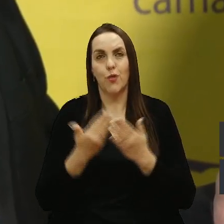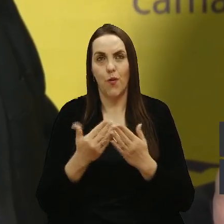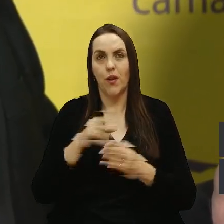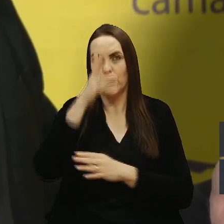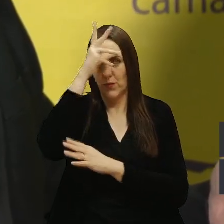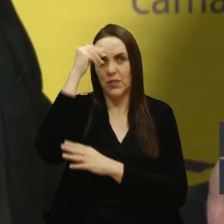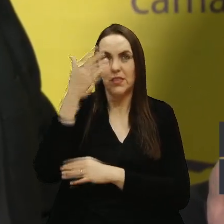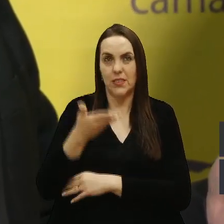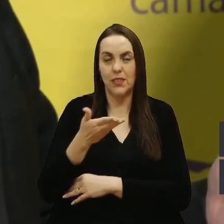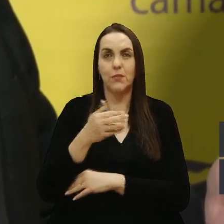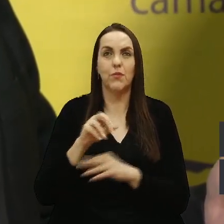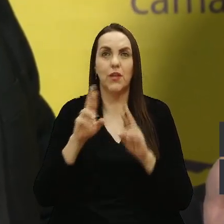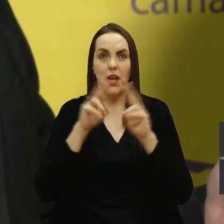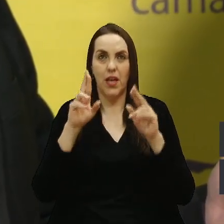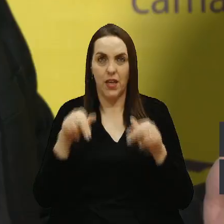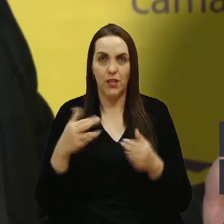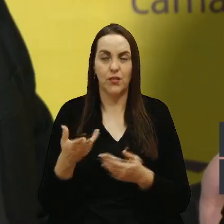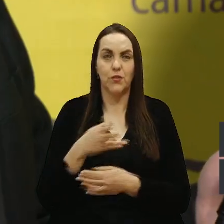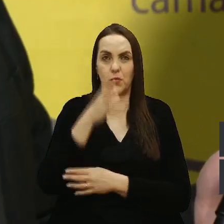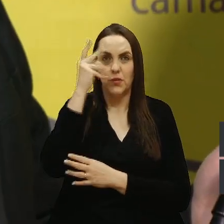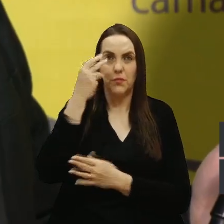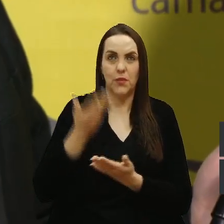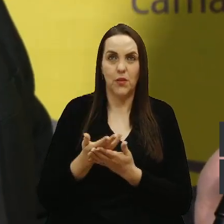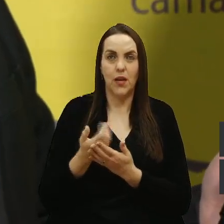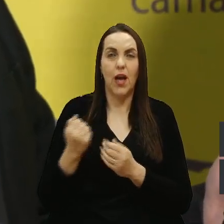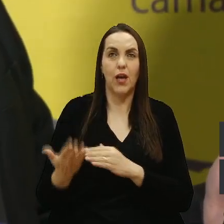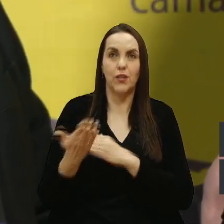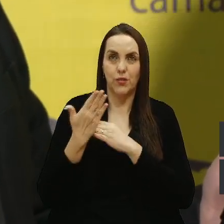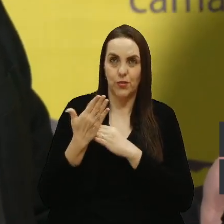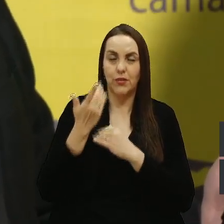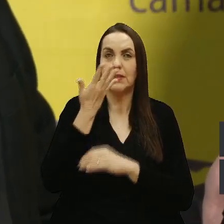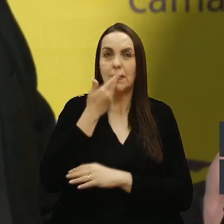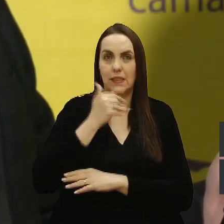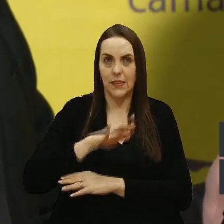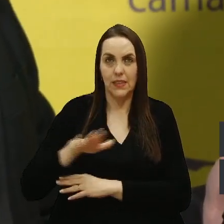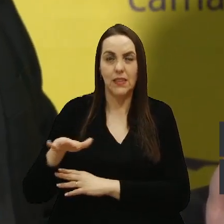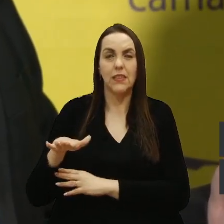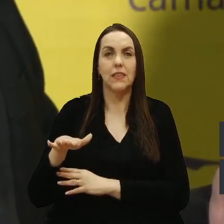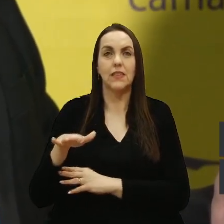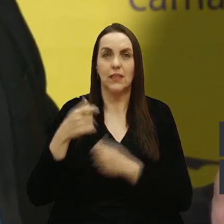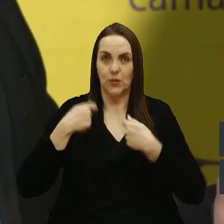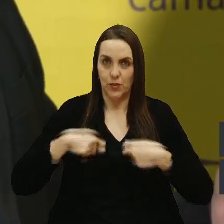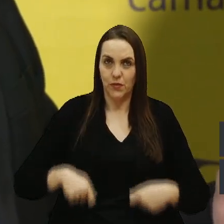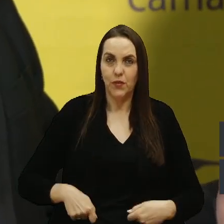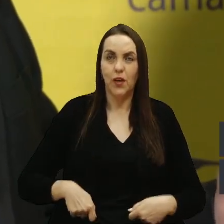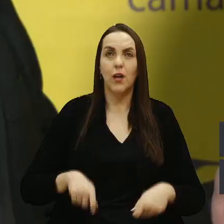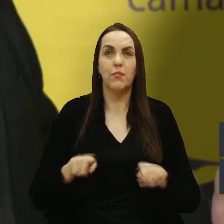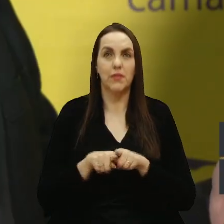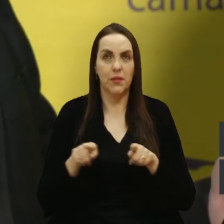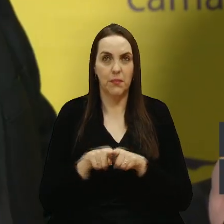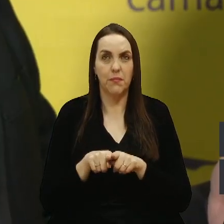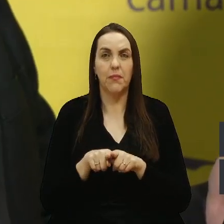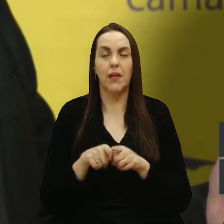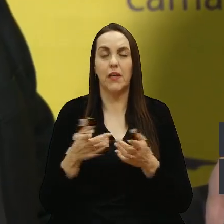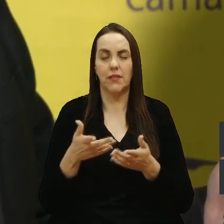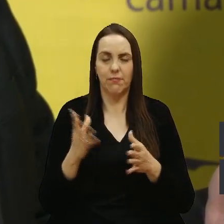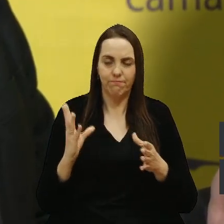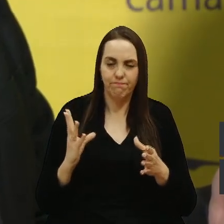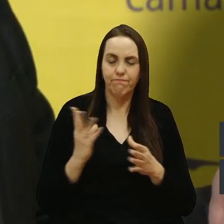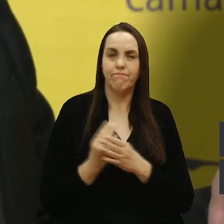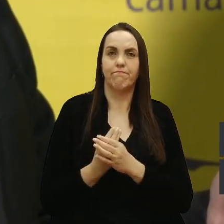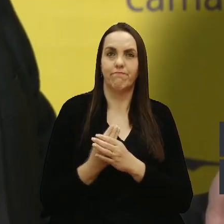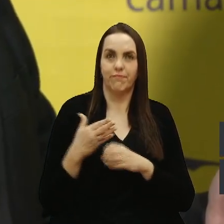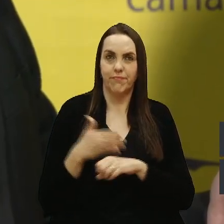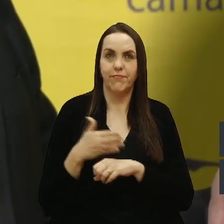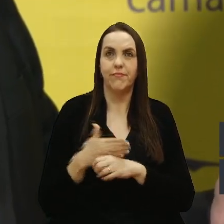município, para a rede municipal. Isso ajuda tanto as crianças que vão estar uniformizadas, traz a questão do senso de pertencimento,